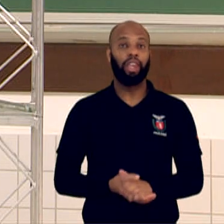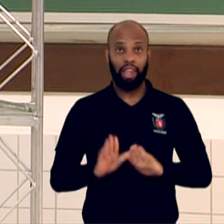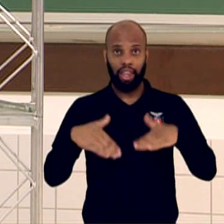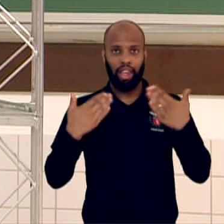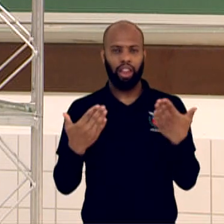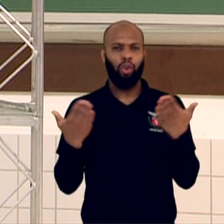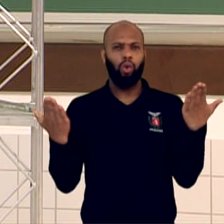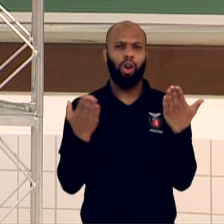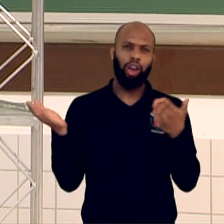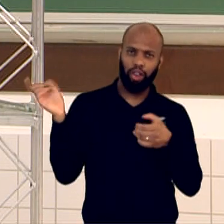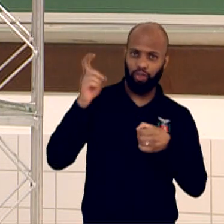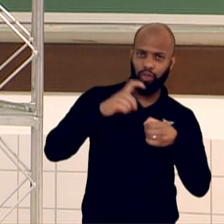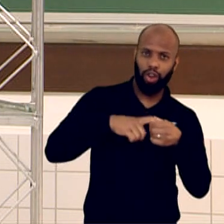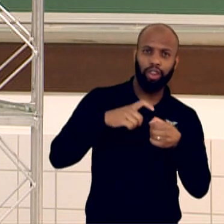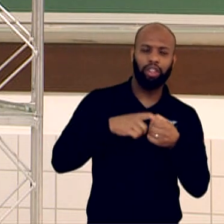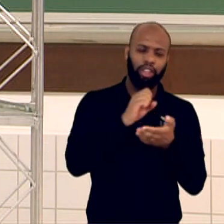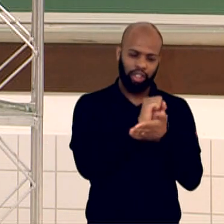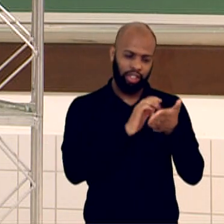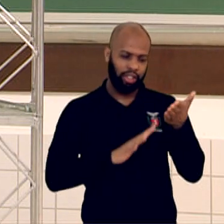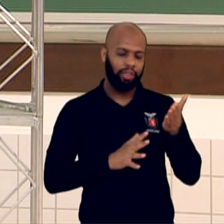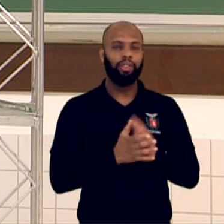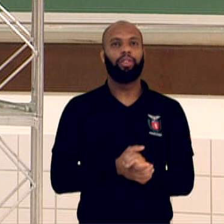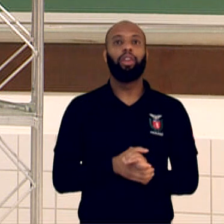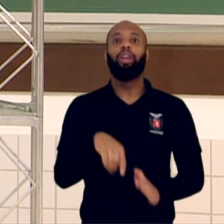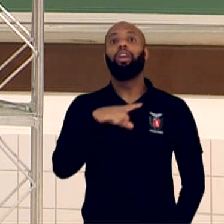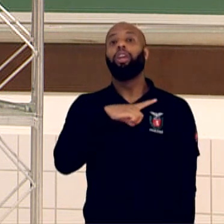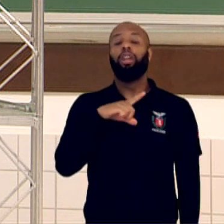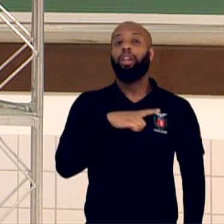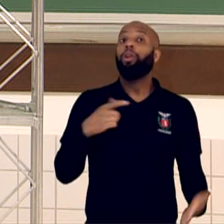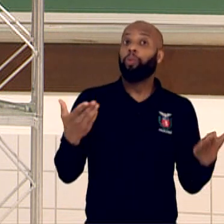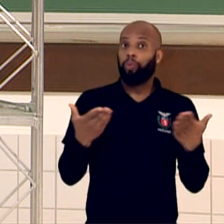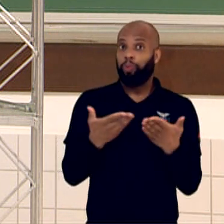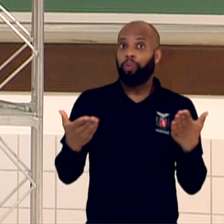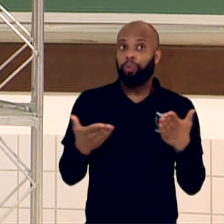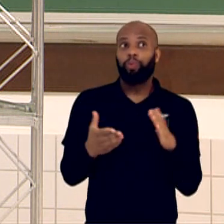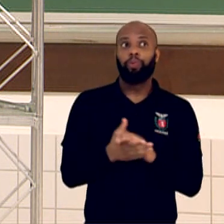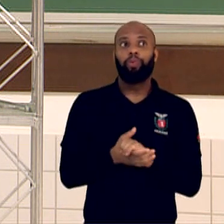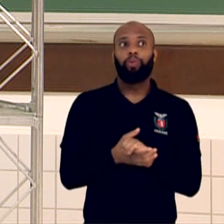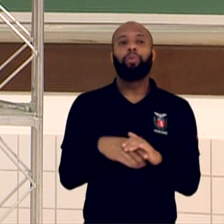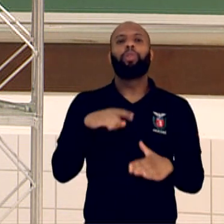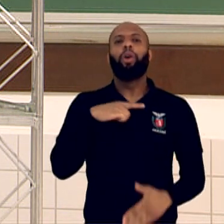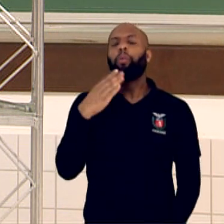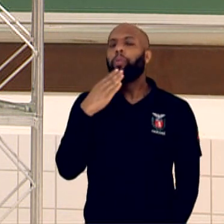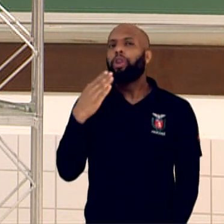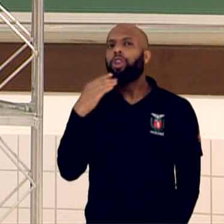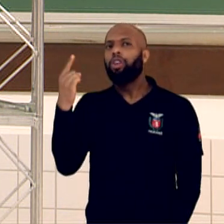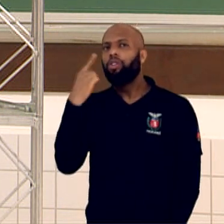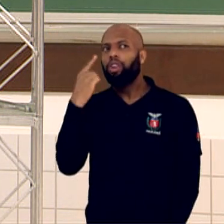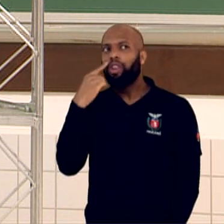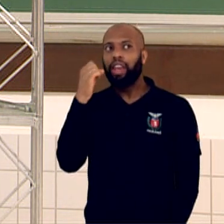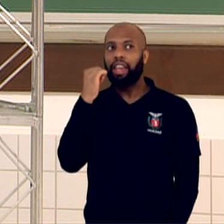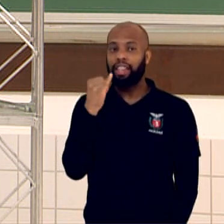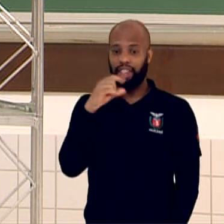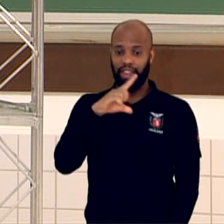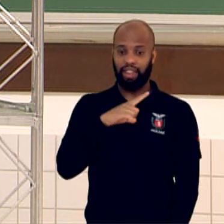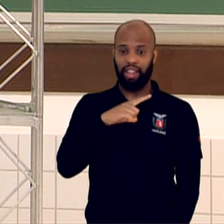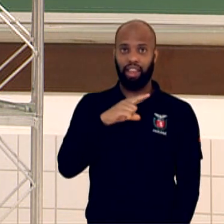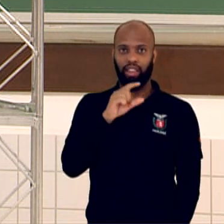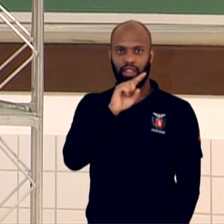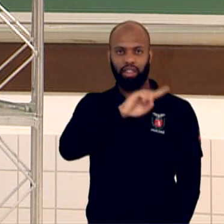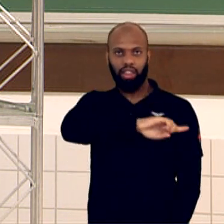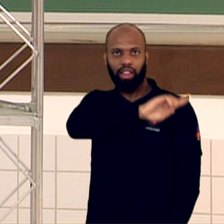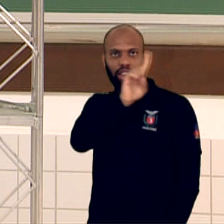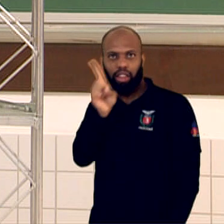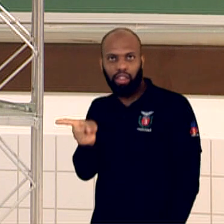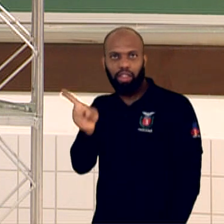aí, pessoal, vamos retomar então com o nosso exercício, né? Então, nós temos aqui, né, uma solicitação para verificar se esses dois arcos